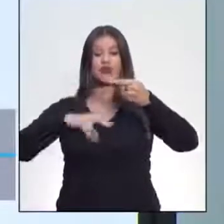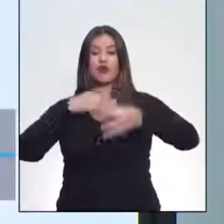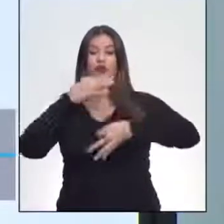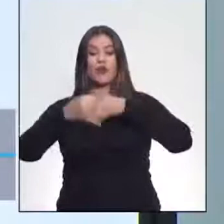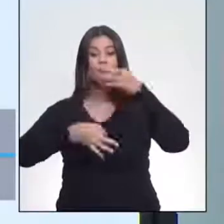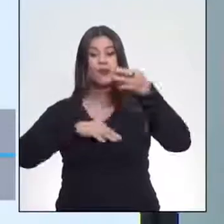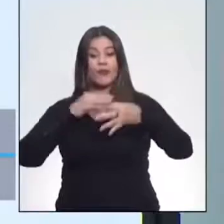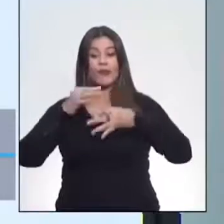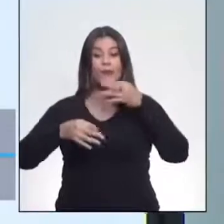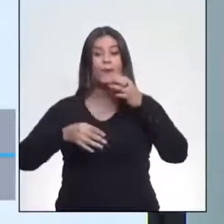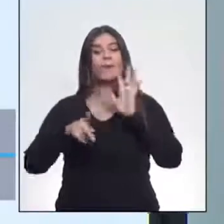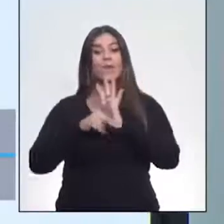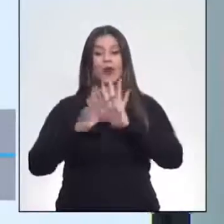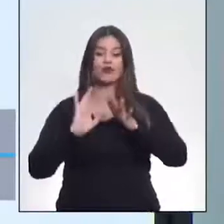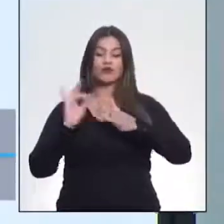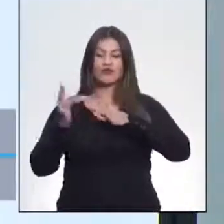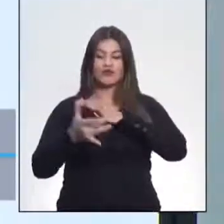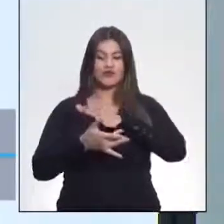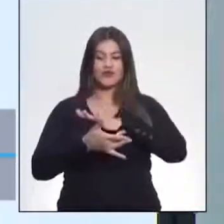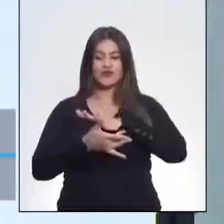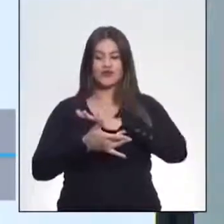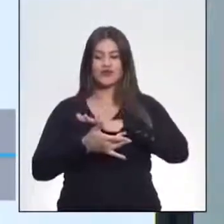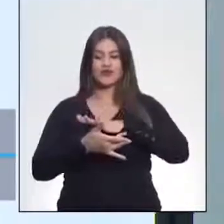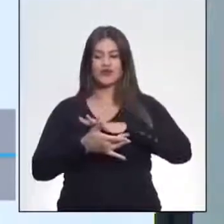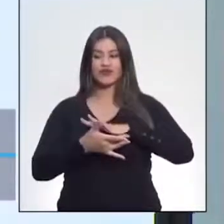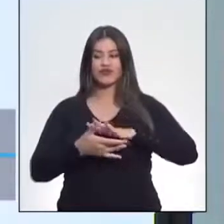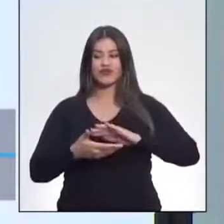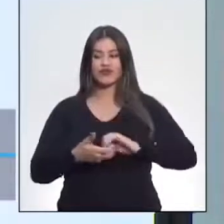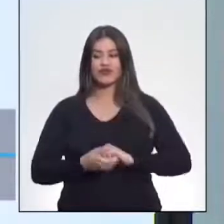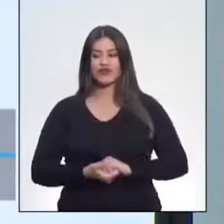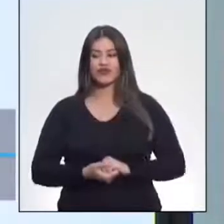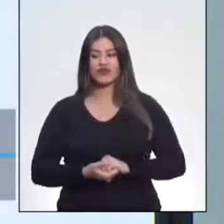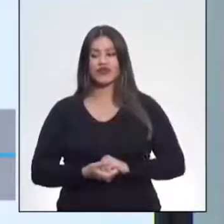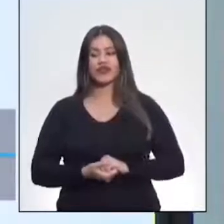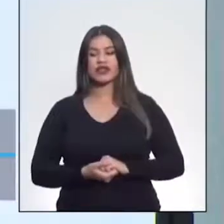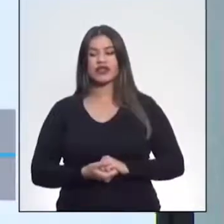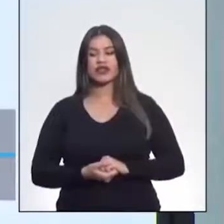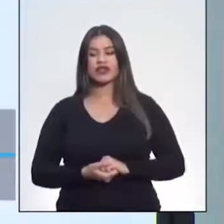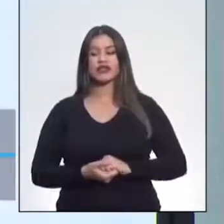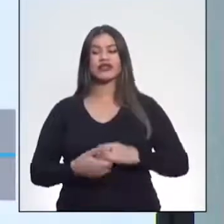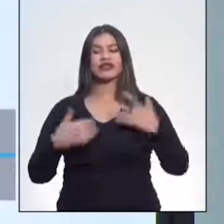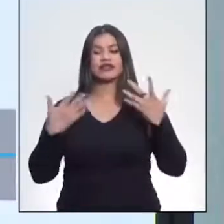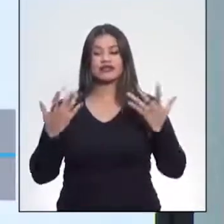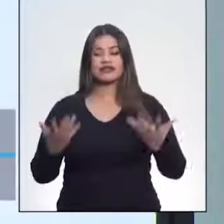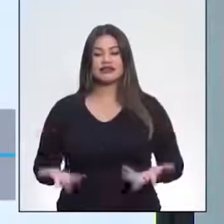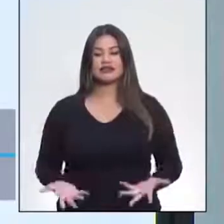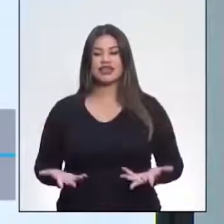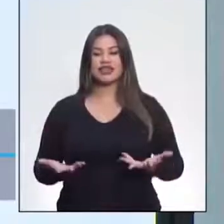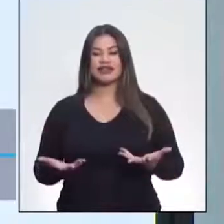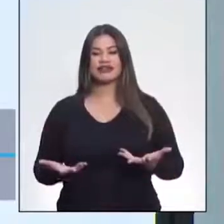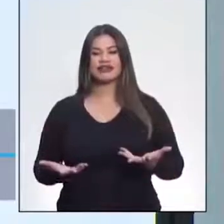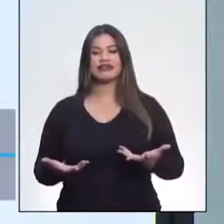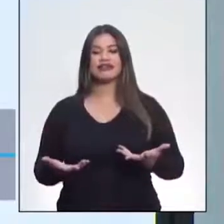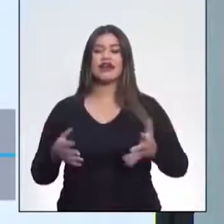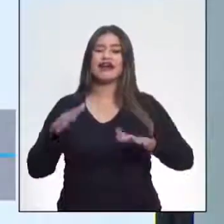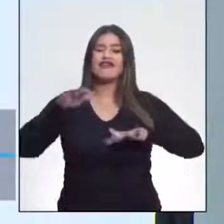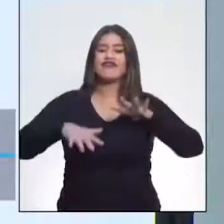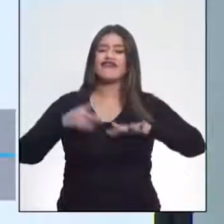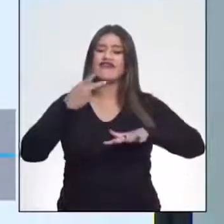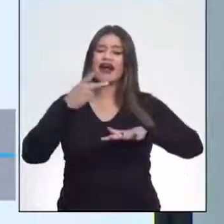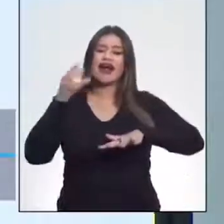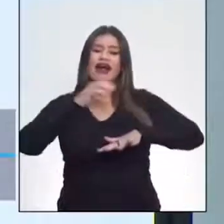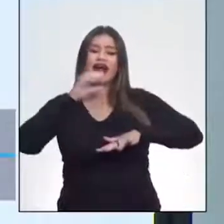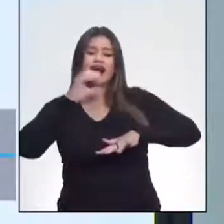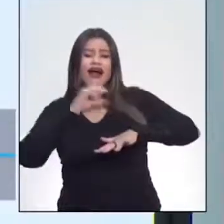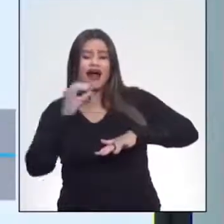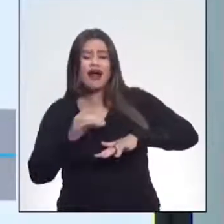comentários de vocês nas redes sociais então eu observei alguns alunos falando assim olha a professora tá muito rápido e